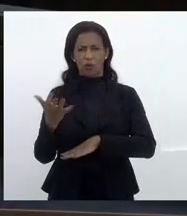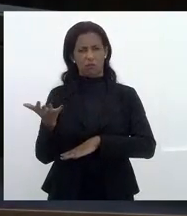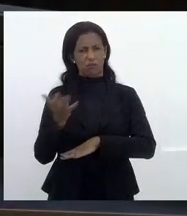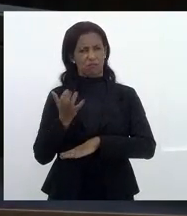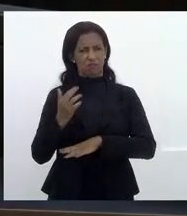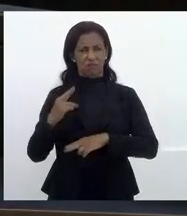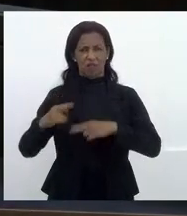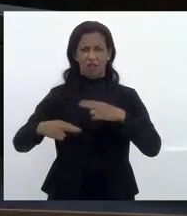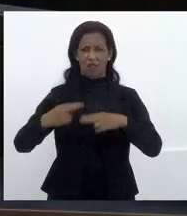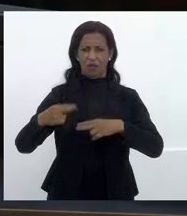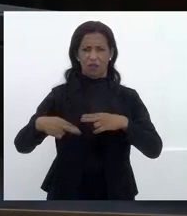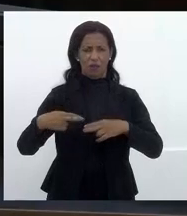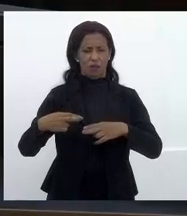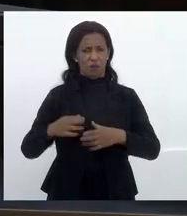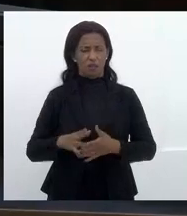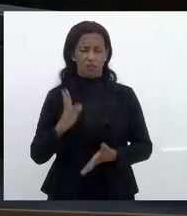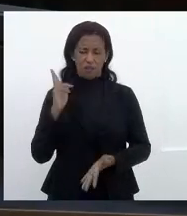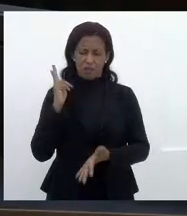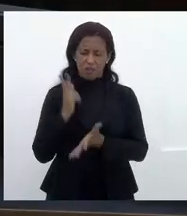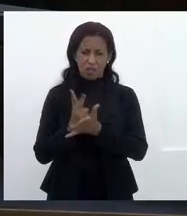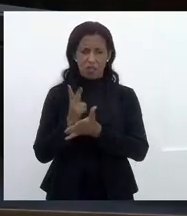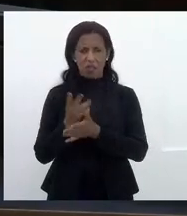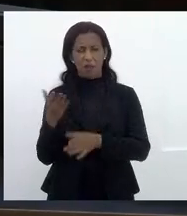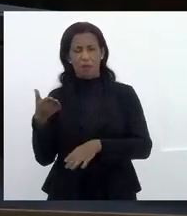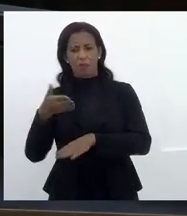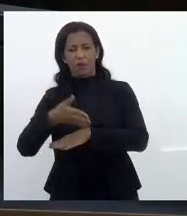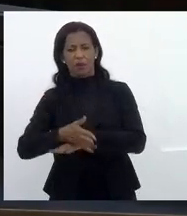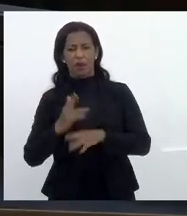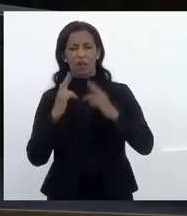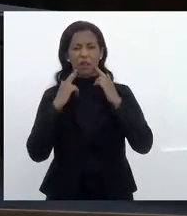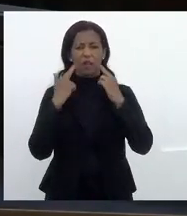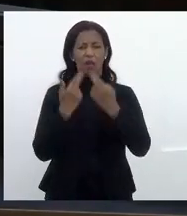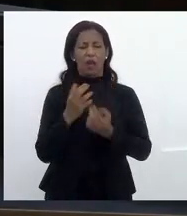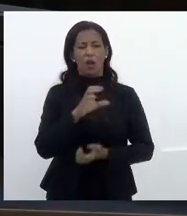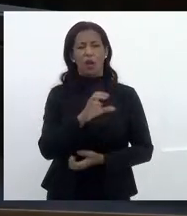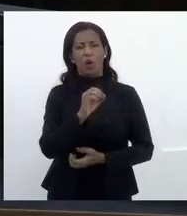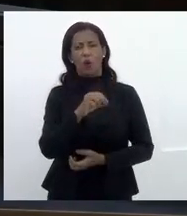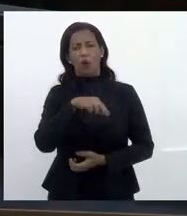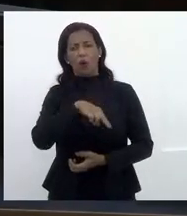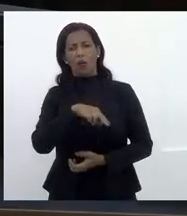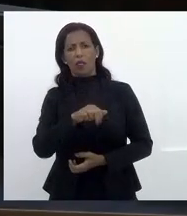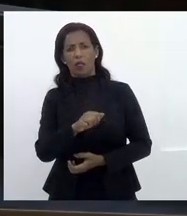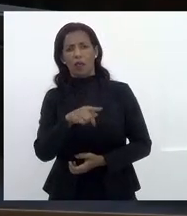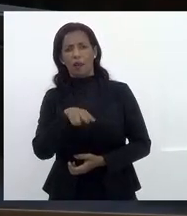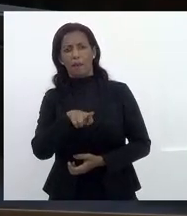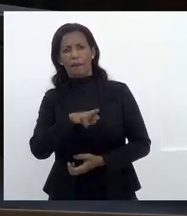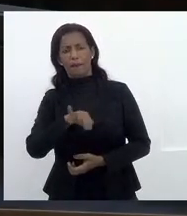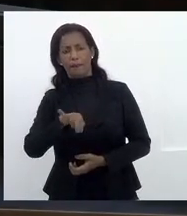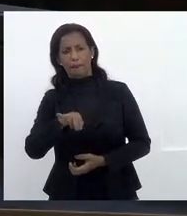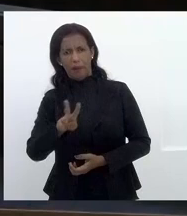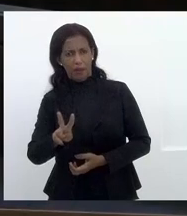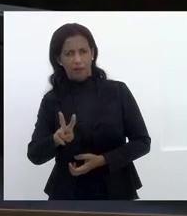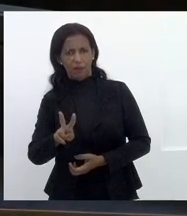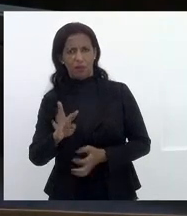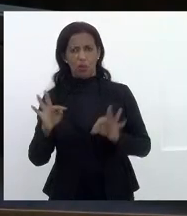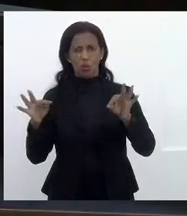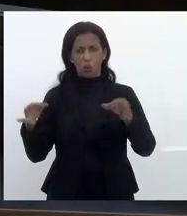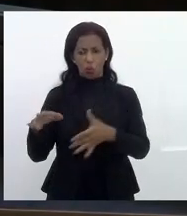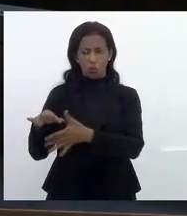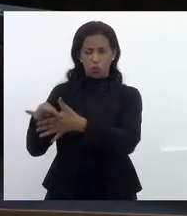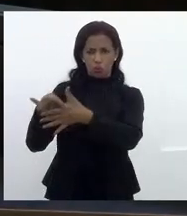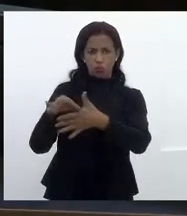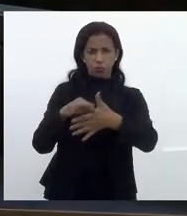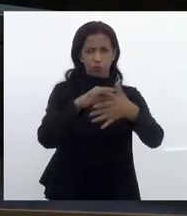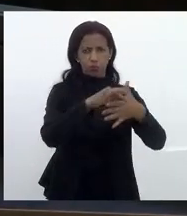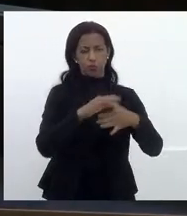reforma e toda vez que eu ia para reunião do conaprev que a reunião que congrega todos os dirigentes de